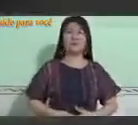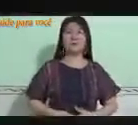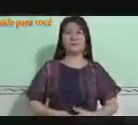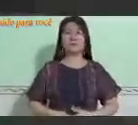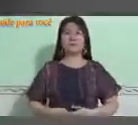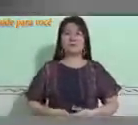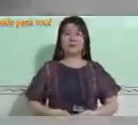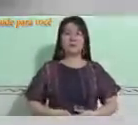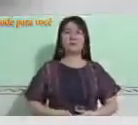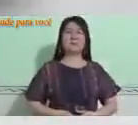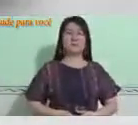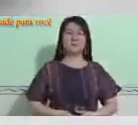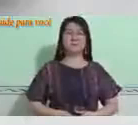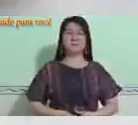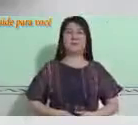testículo.